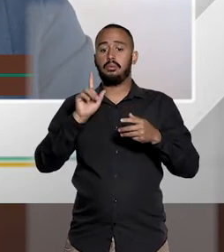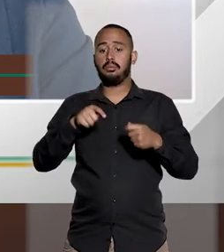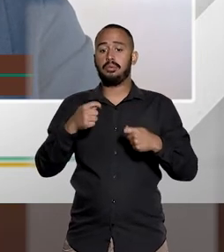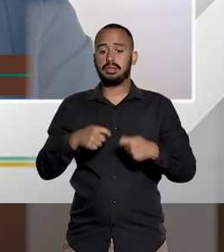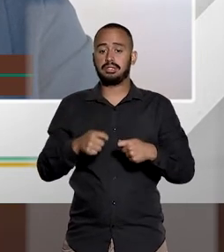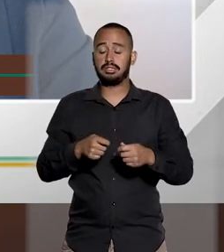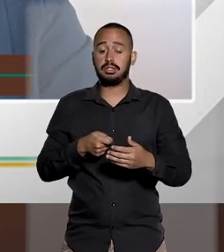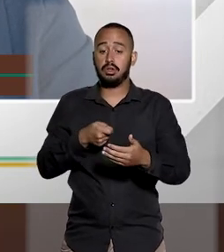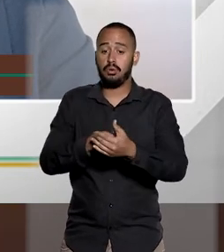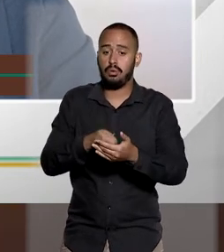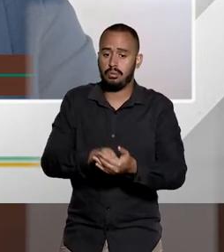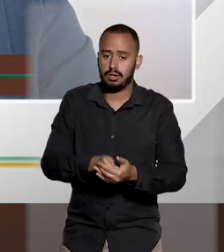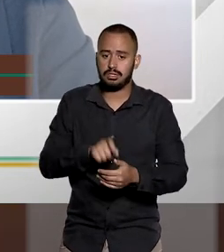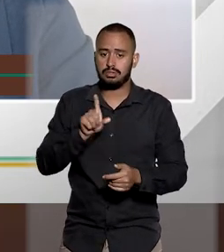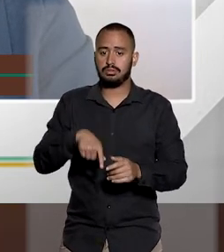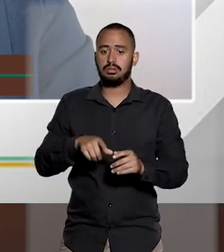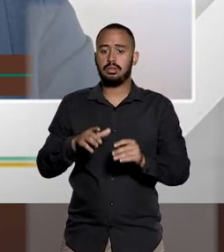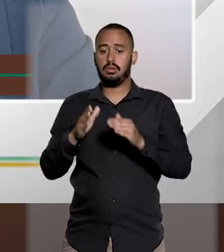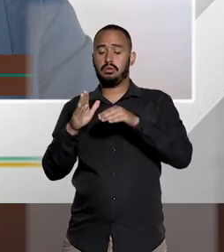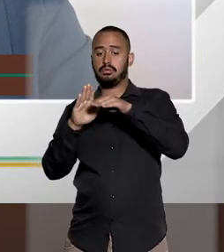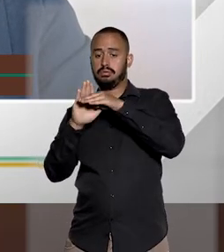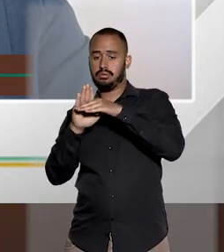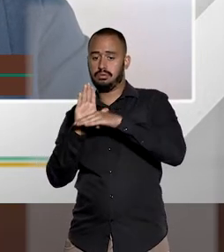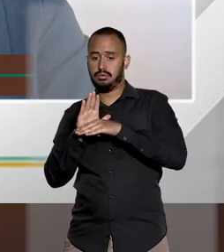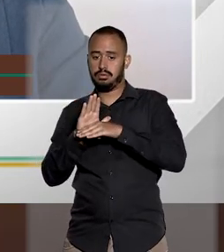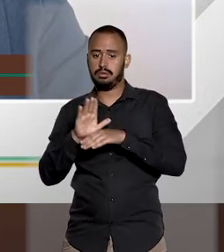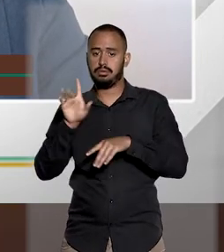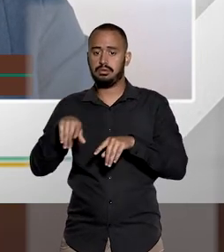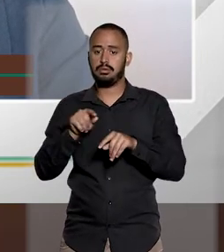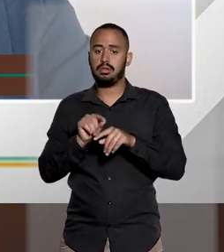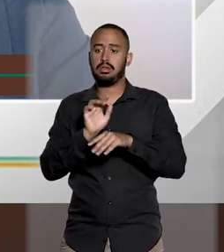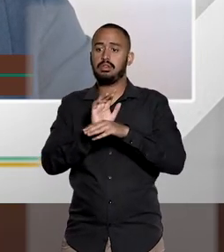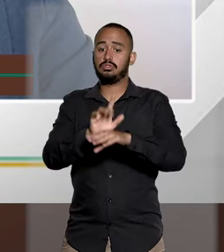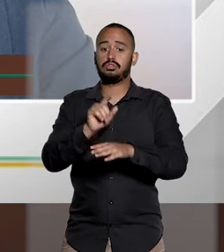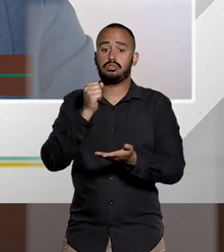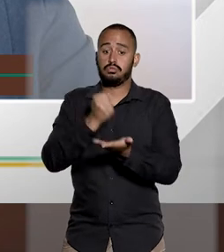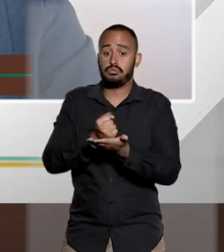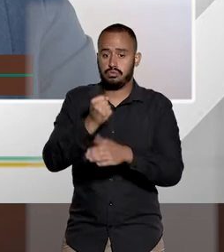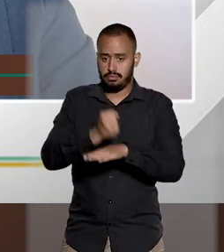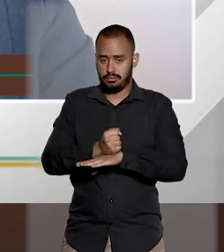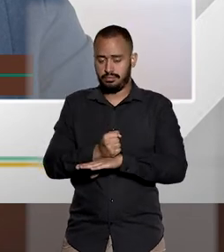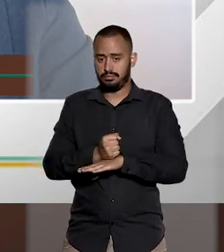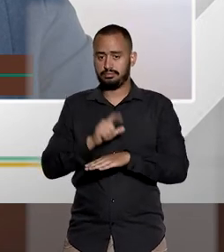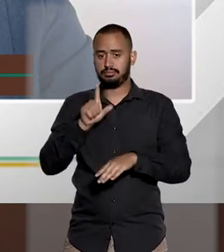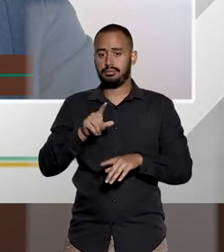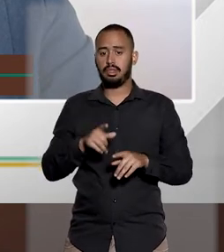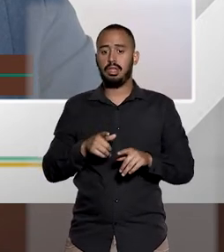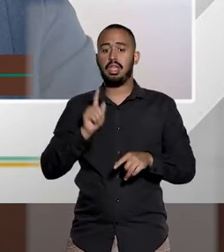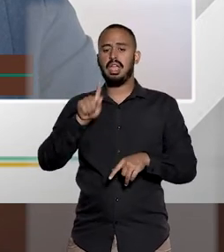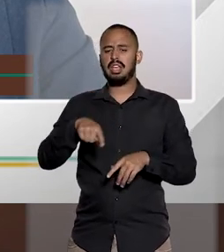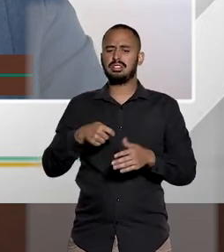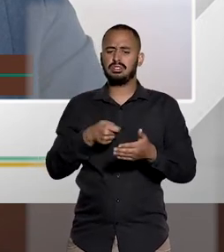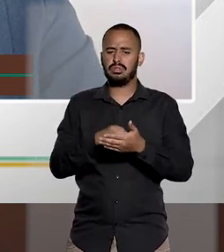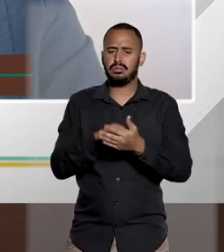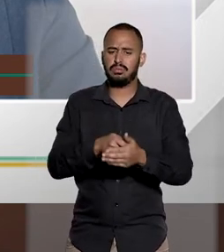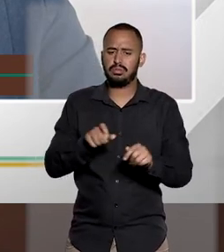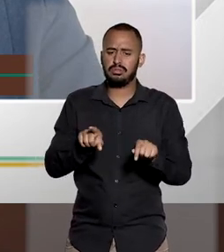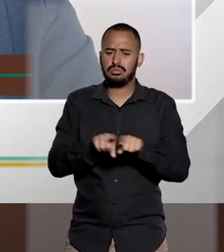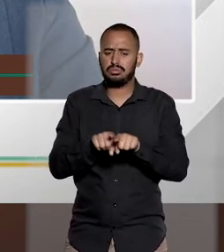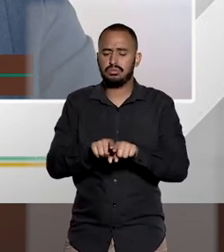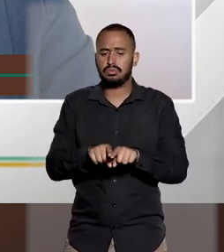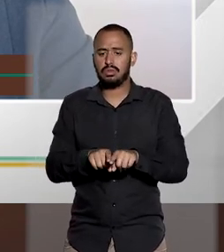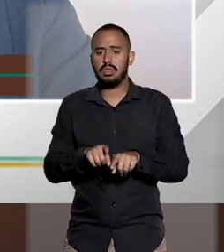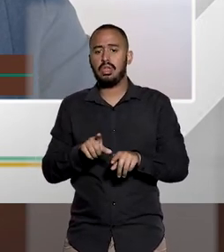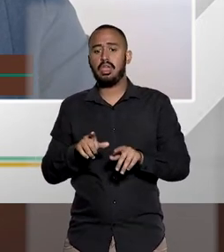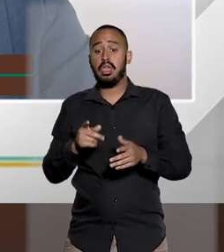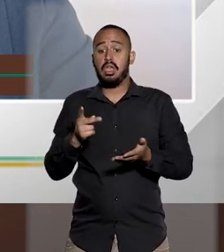autorização expressa do poder concedente, uma previsão contratual. Então, no geral, essa cobrança é vista pelo STJ